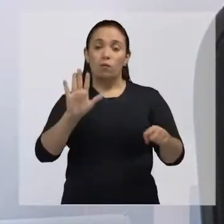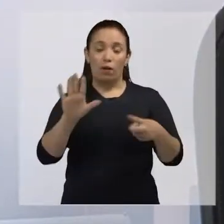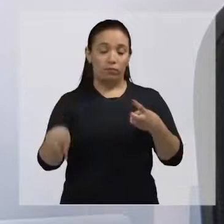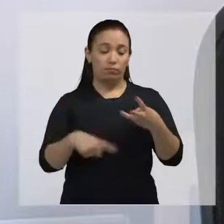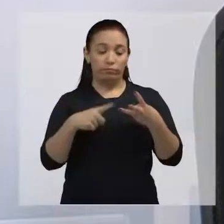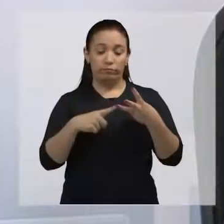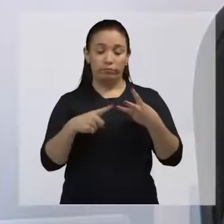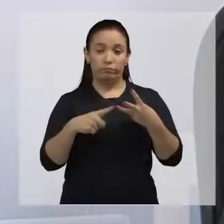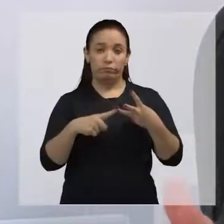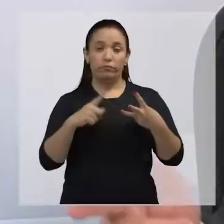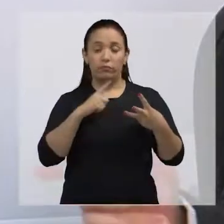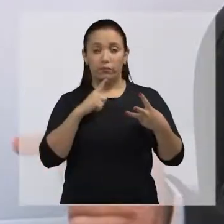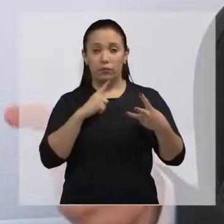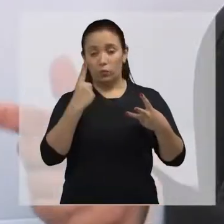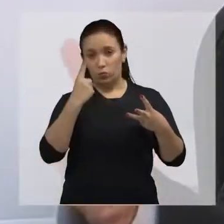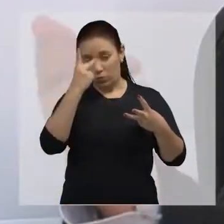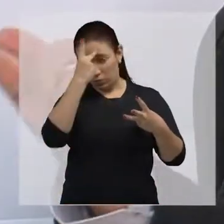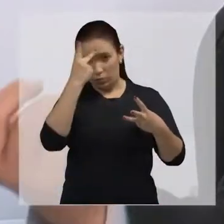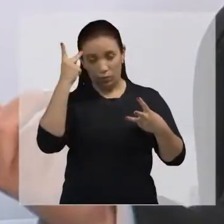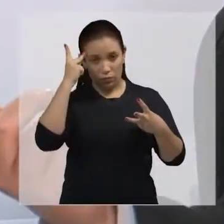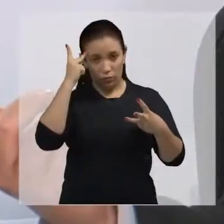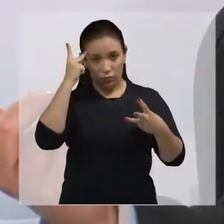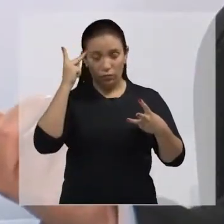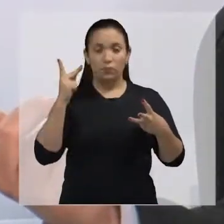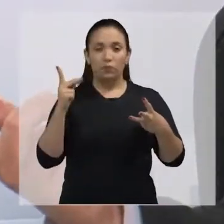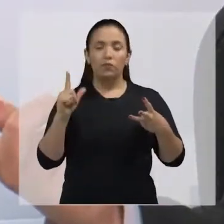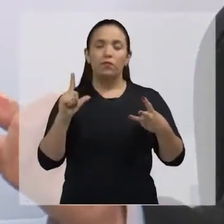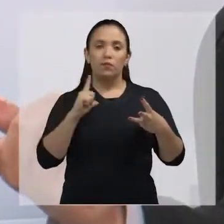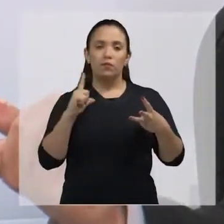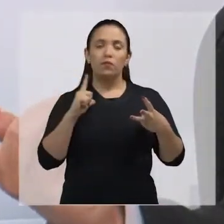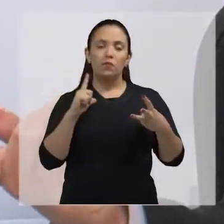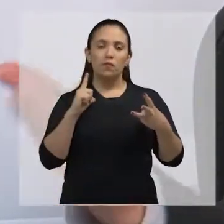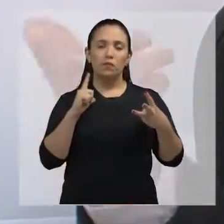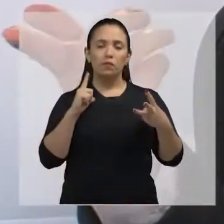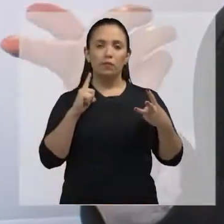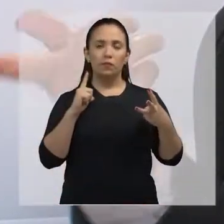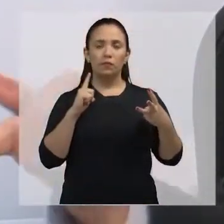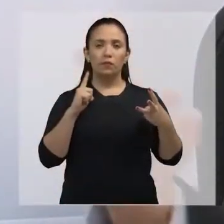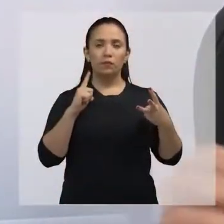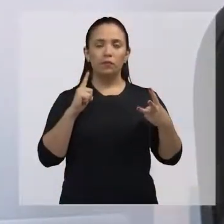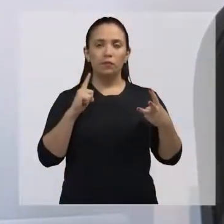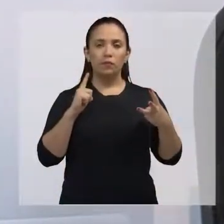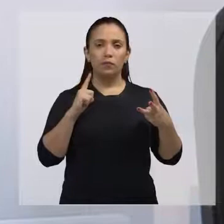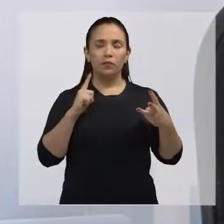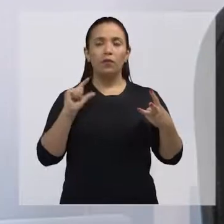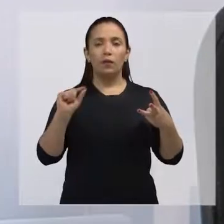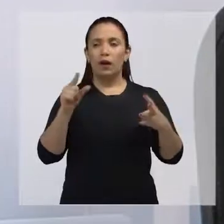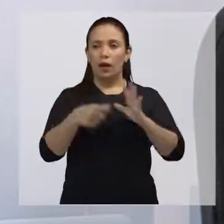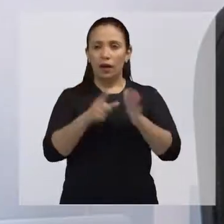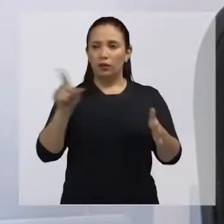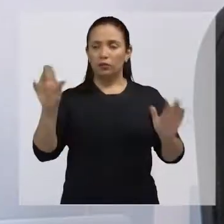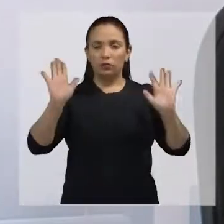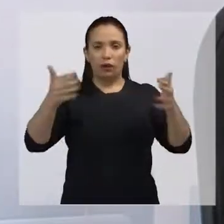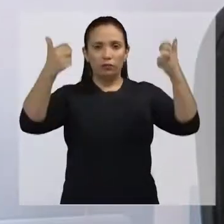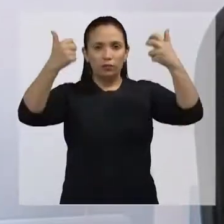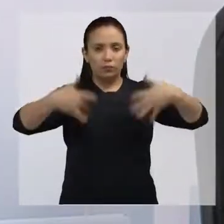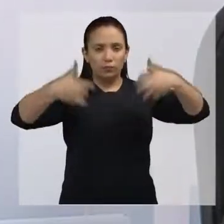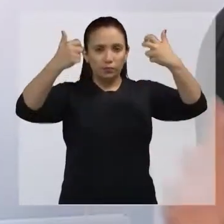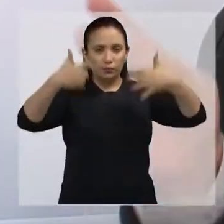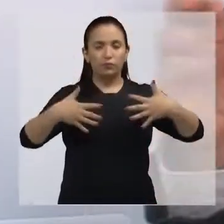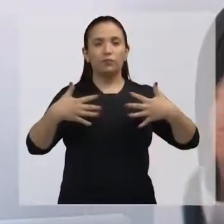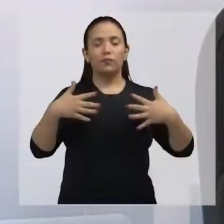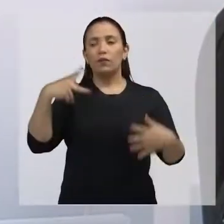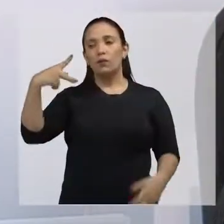que eu vou citar, você, no programa Corre Irmão Nosso que nós fizemos, você tinha já declarado que foi, na